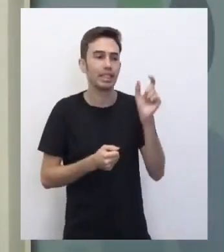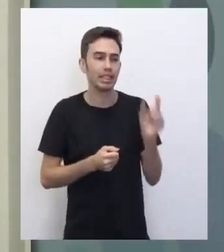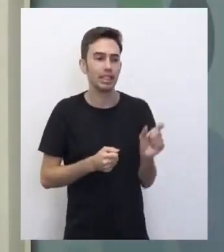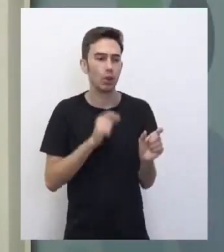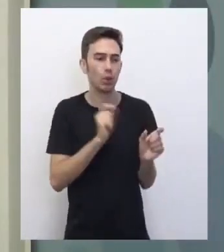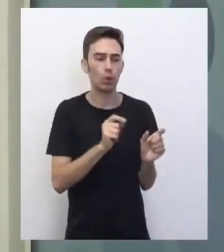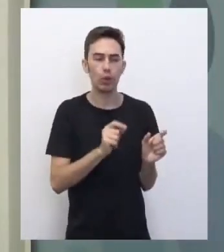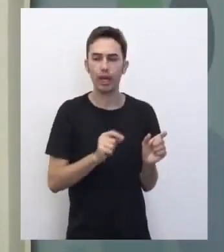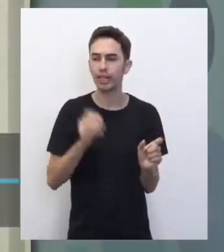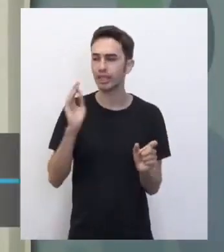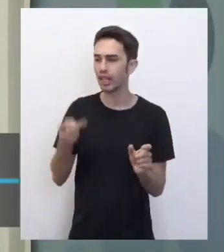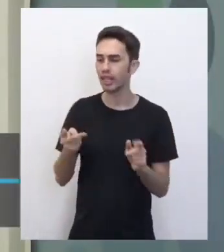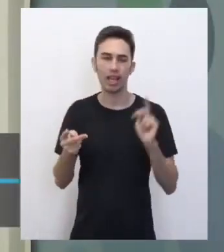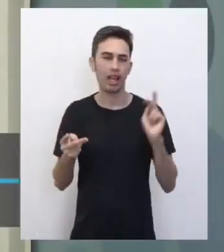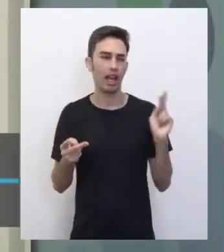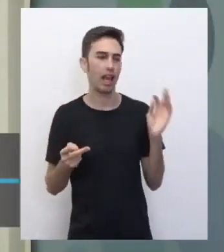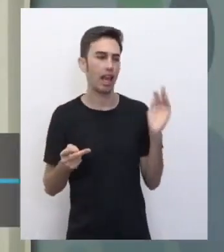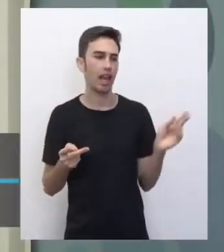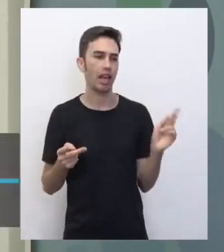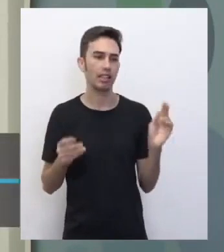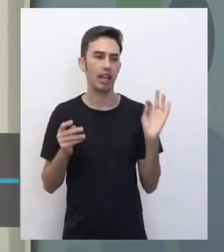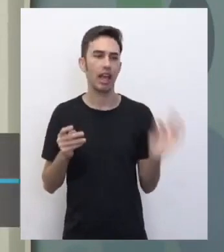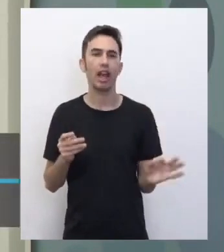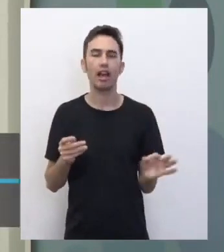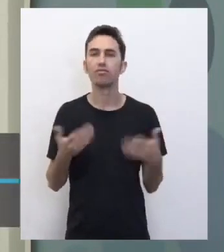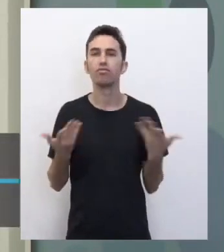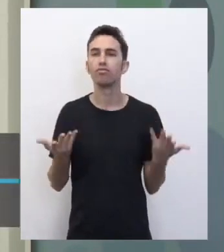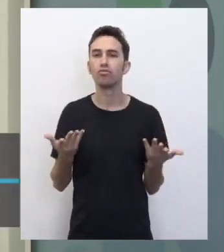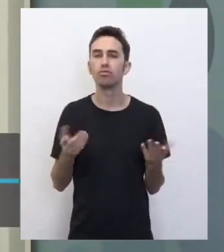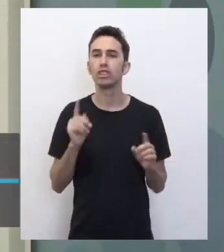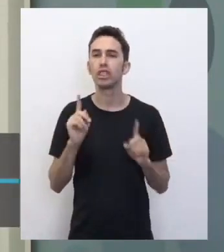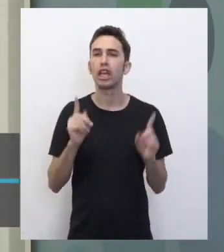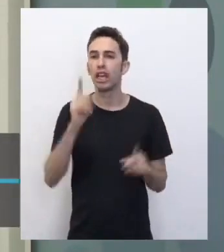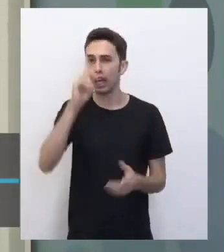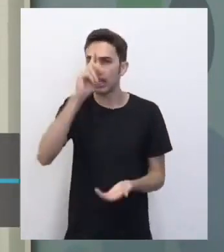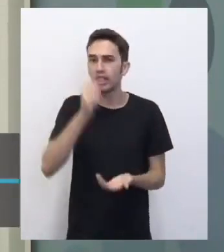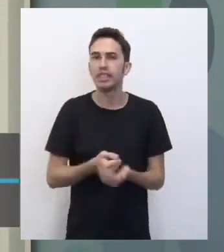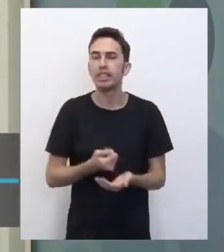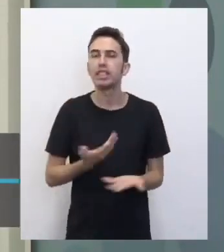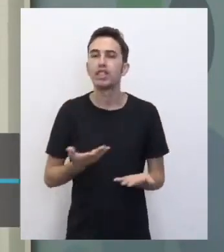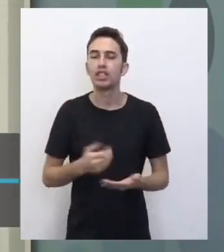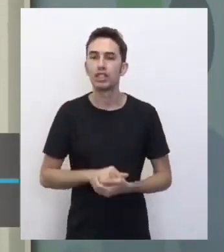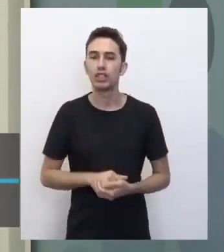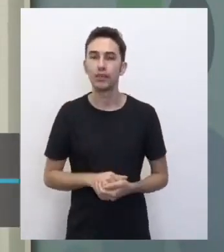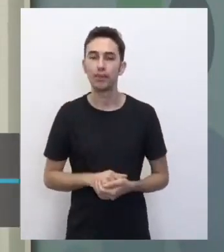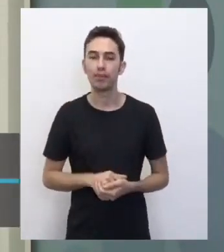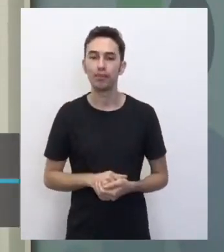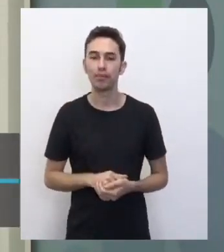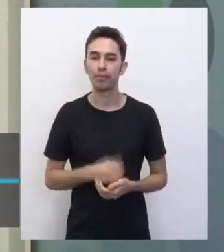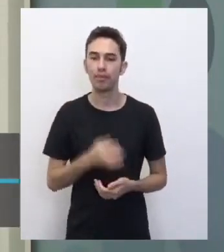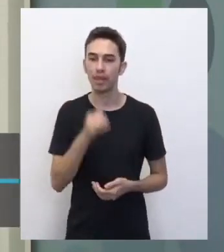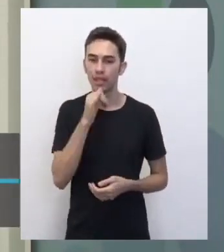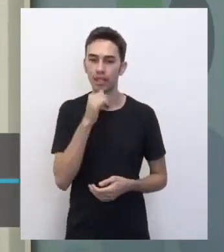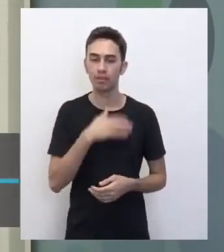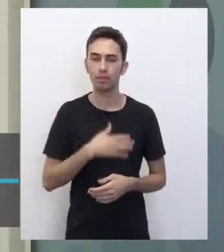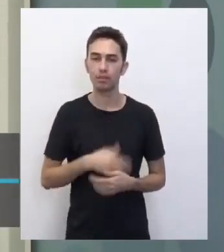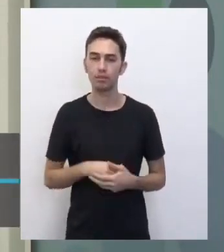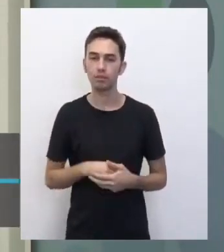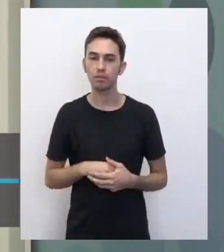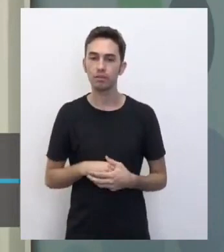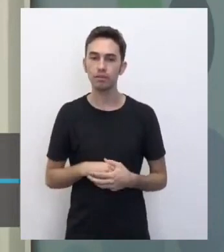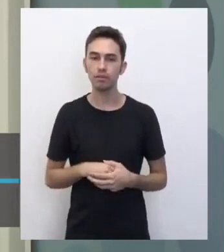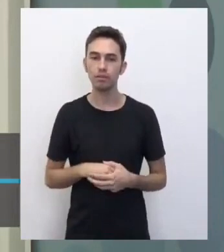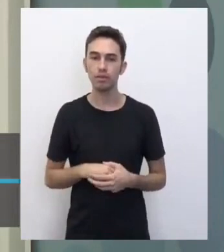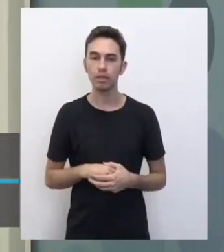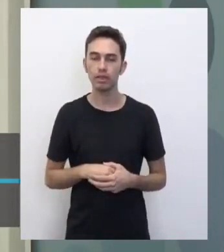vida legalista. E quando eu falo vida legalista aqui, não quero, de forma alguma, rotular de maneira